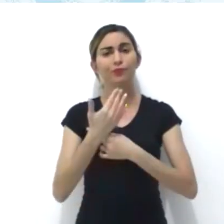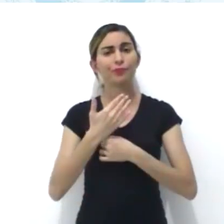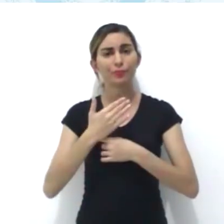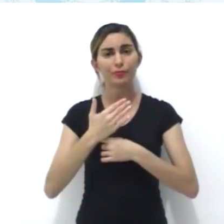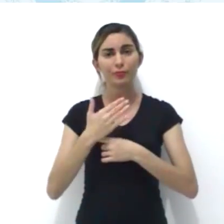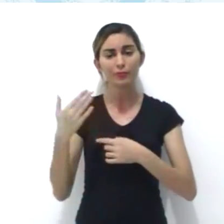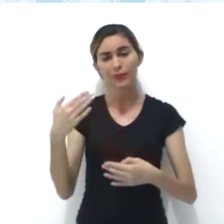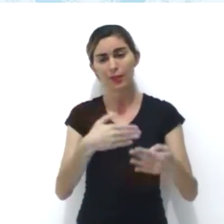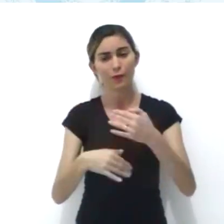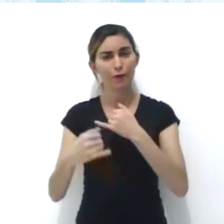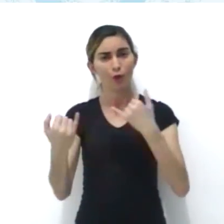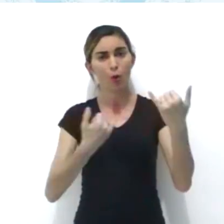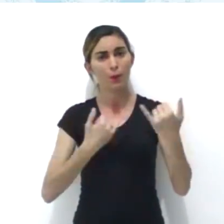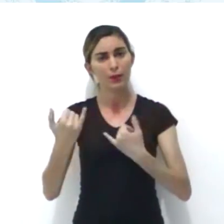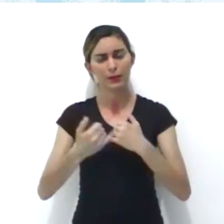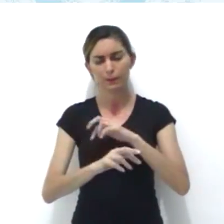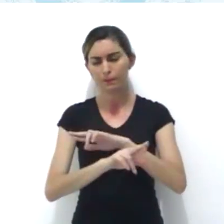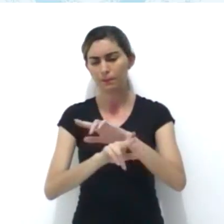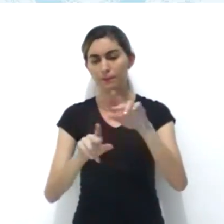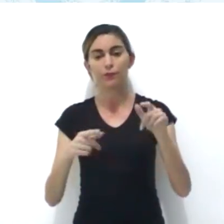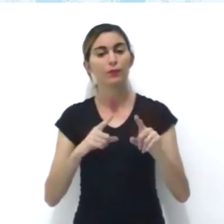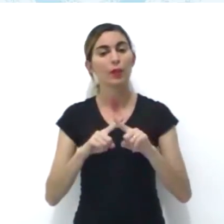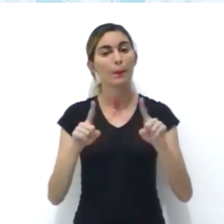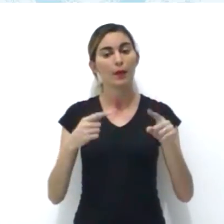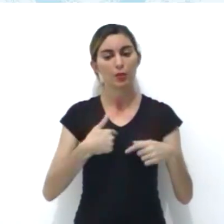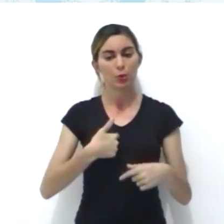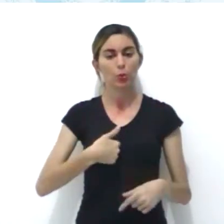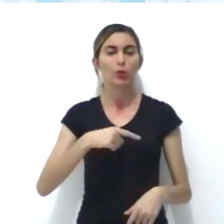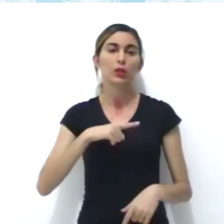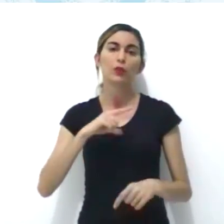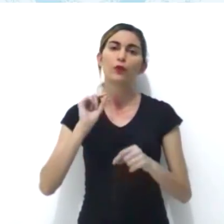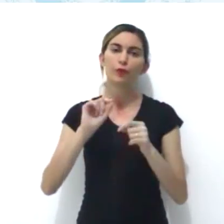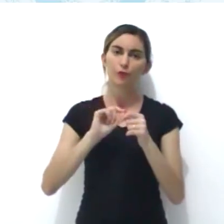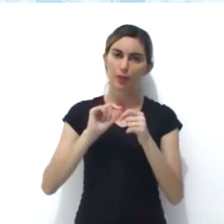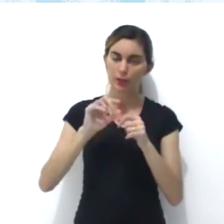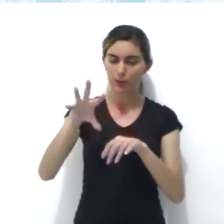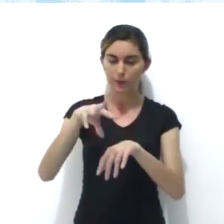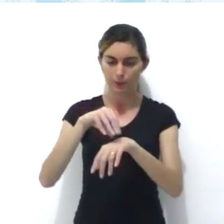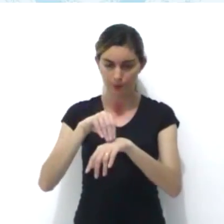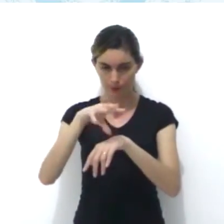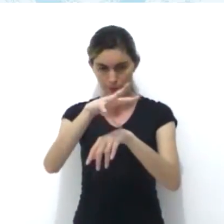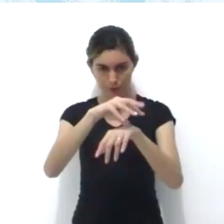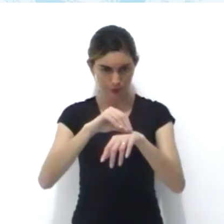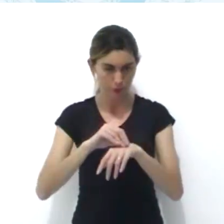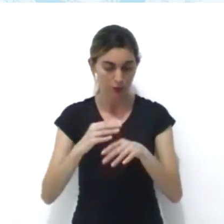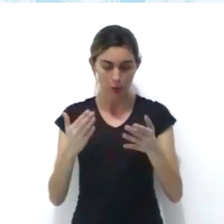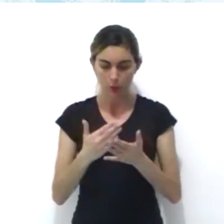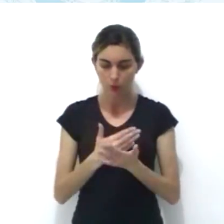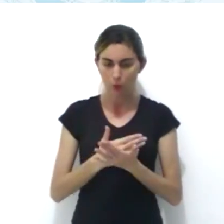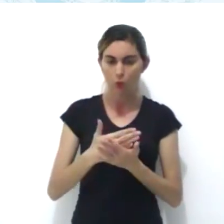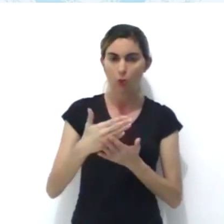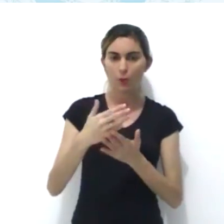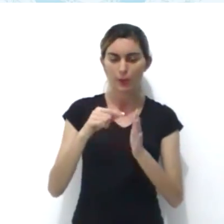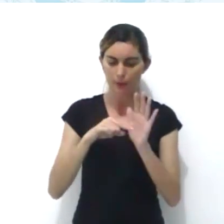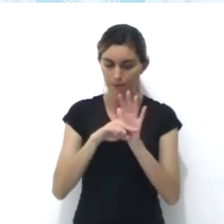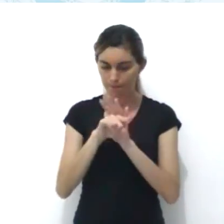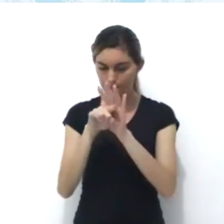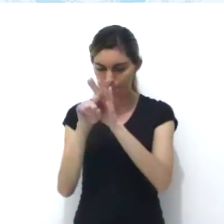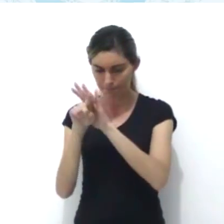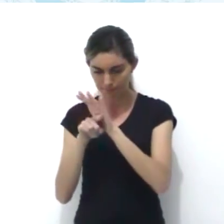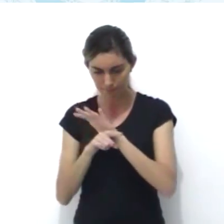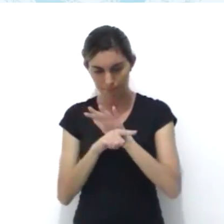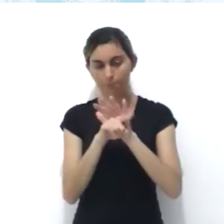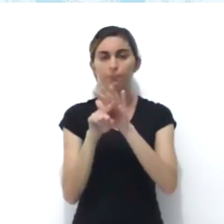viabiliza muito acesso às informações. Mas o que é que eu tenho que fazer? Coletei meus dados e agora eu vou começar